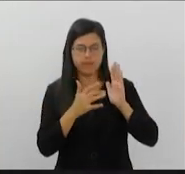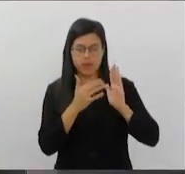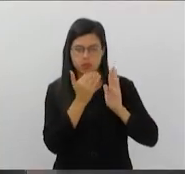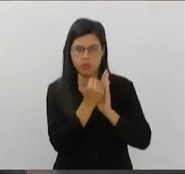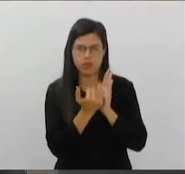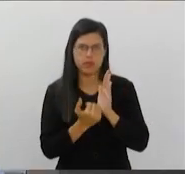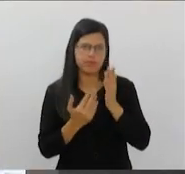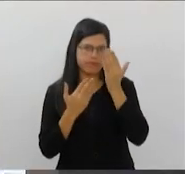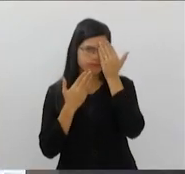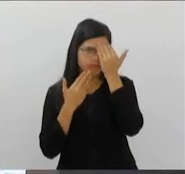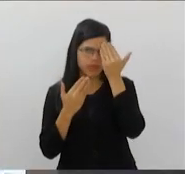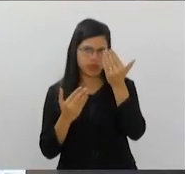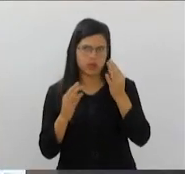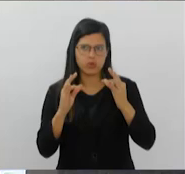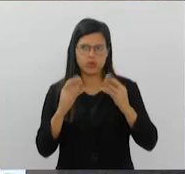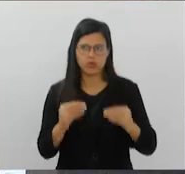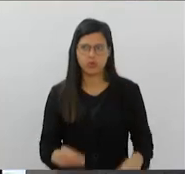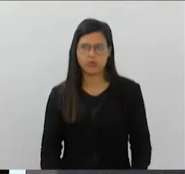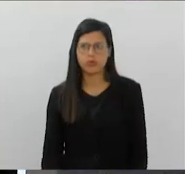todos.